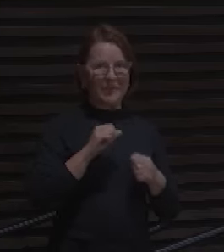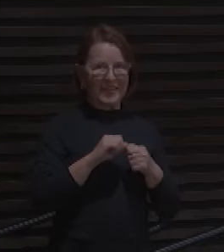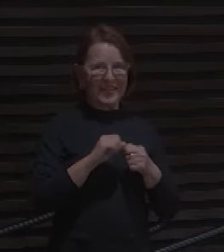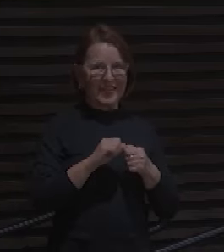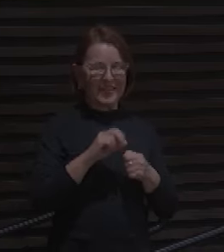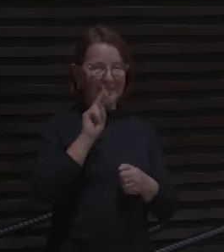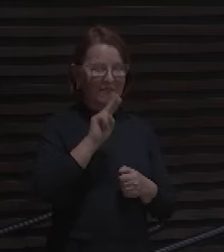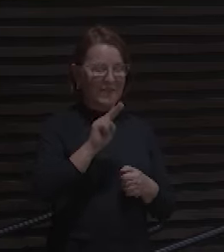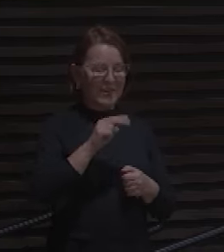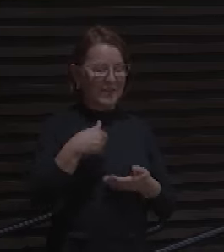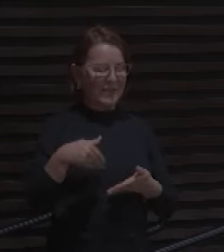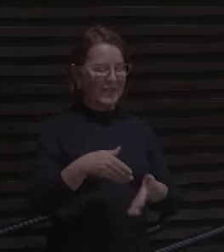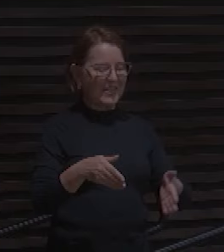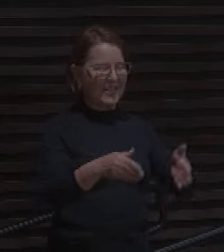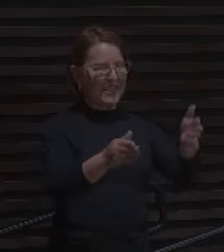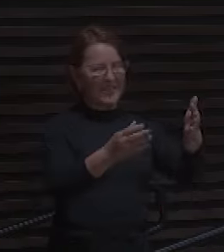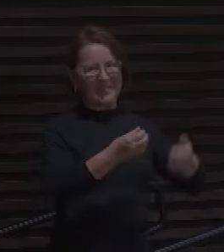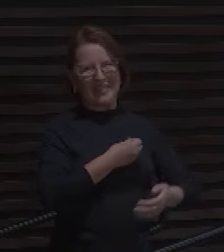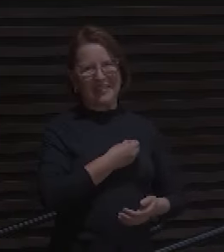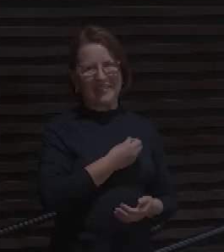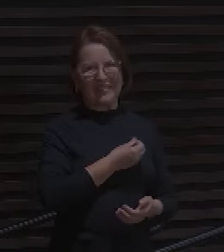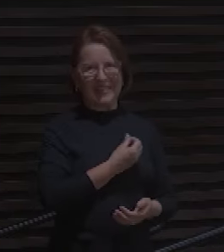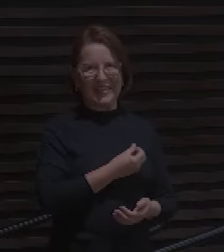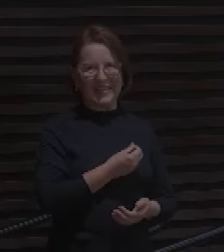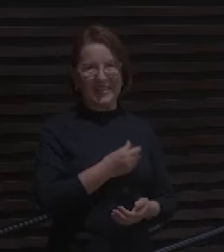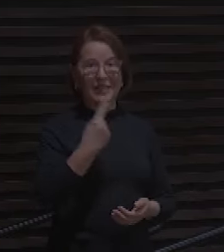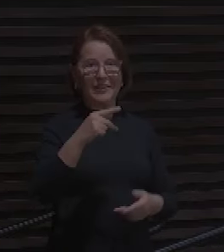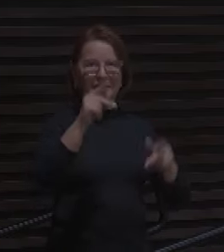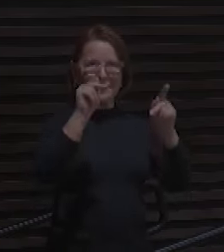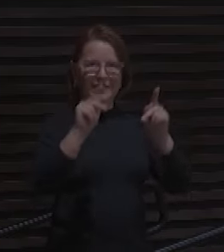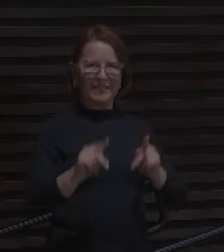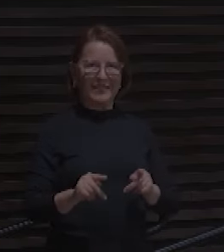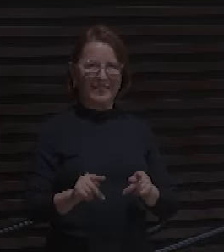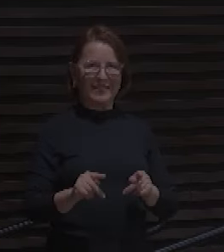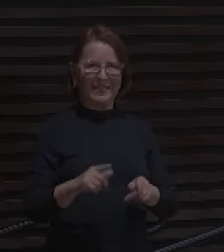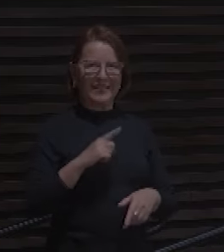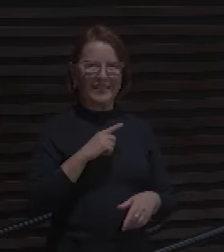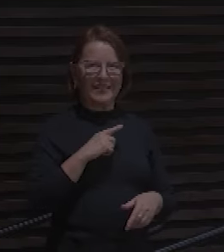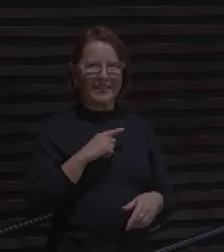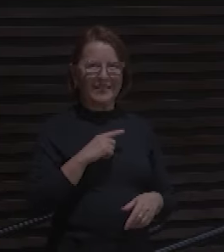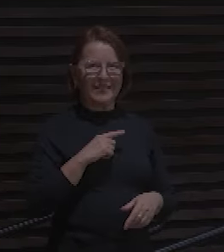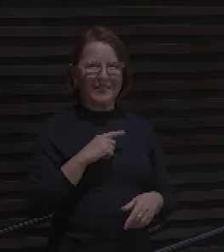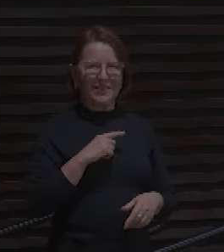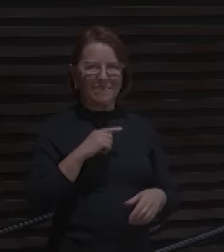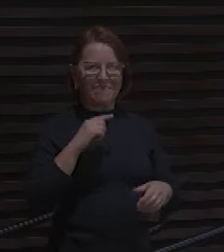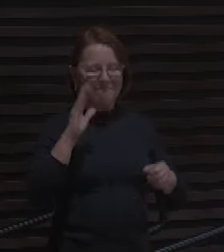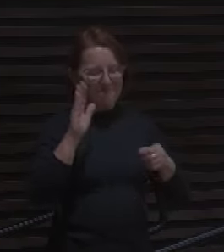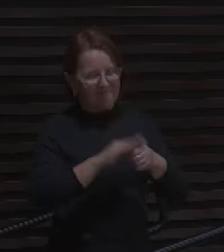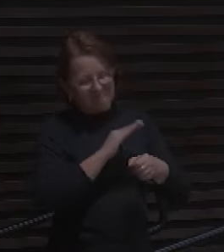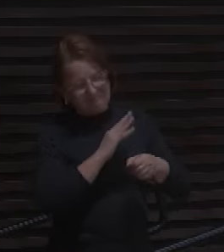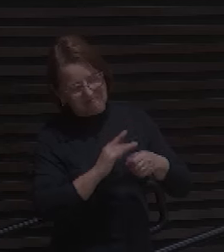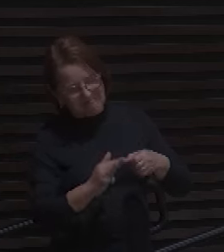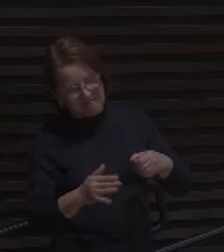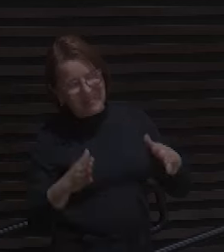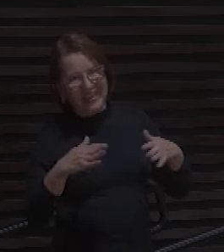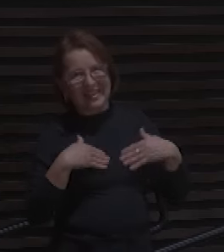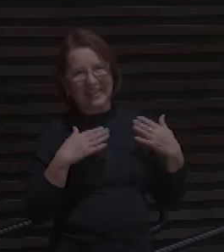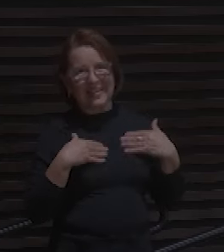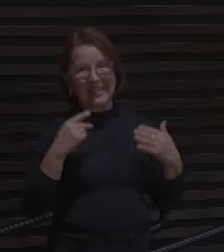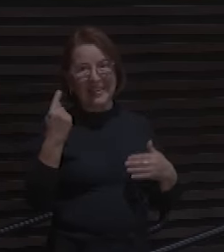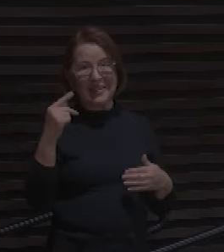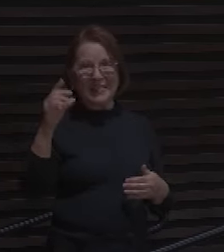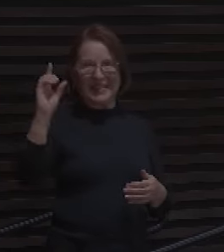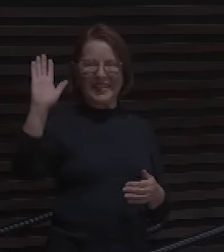os caminhos da vida. Na tua presença a plenitude de alegria. Na tua